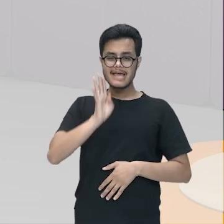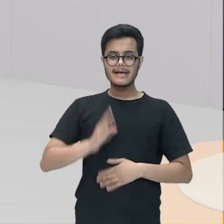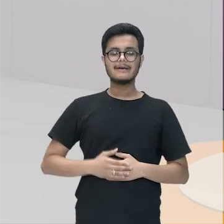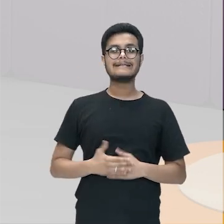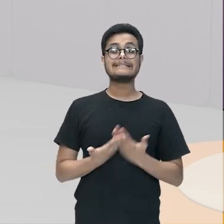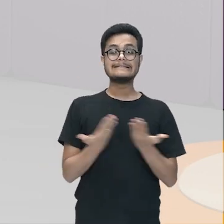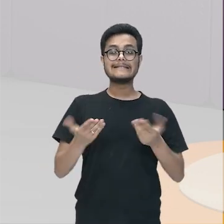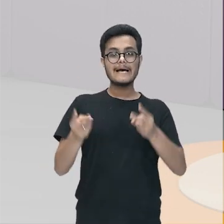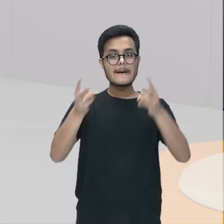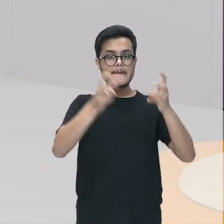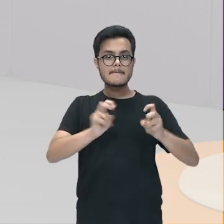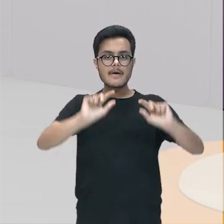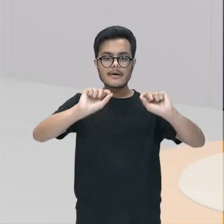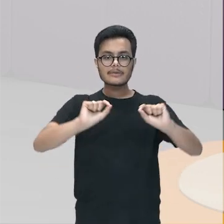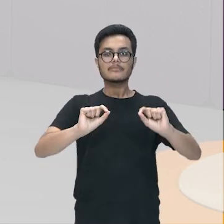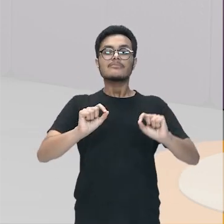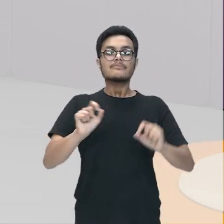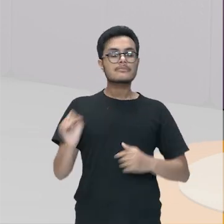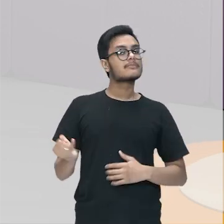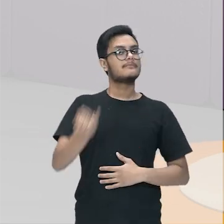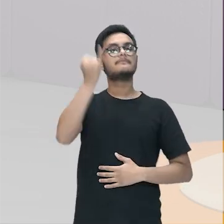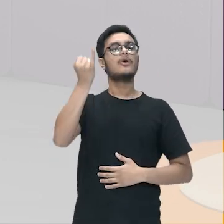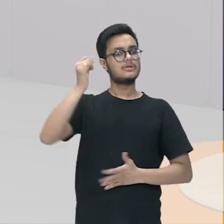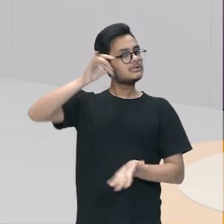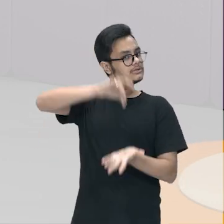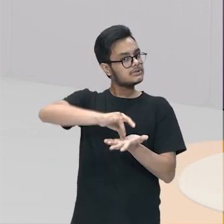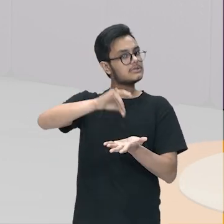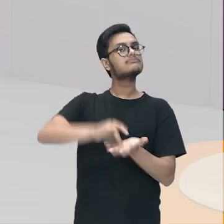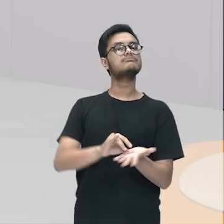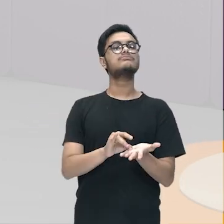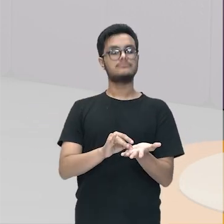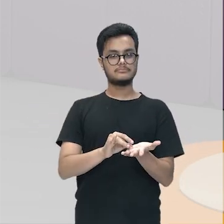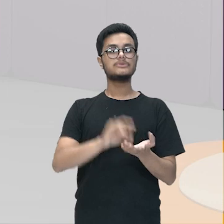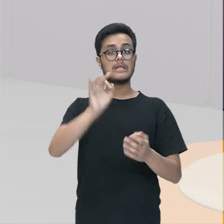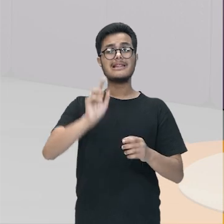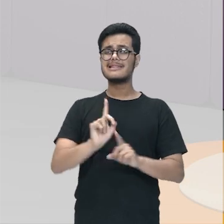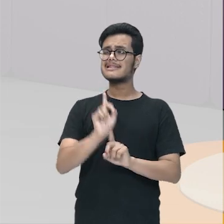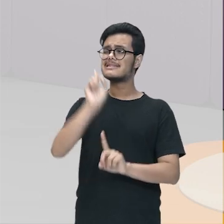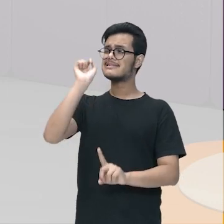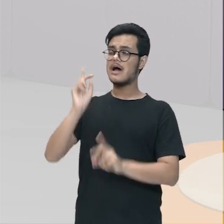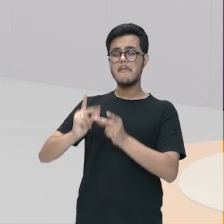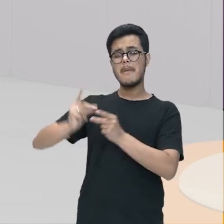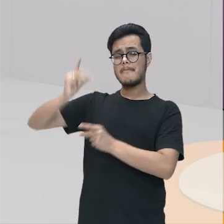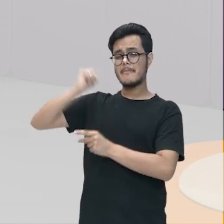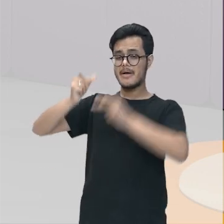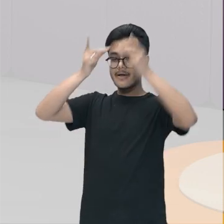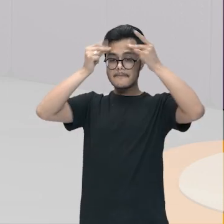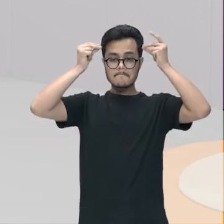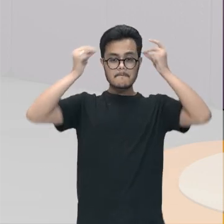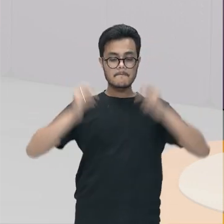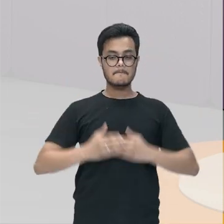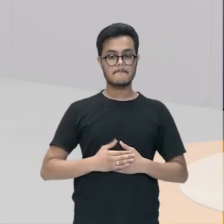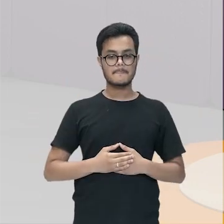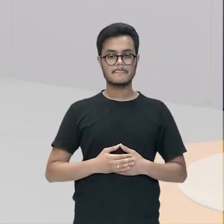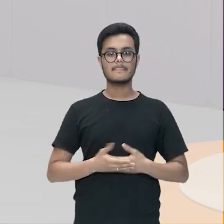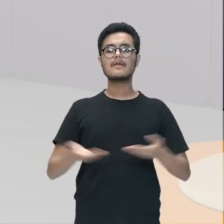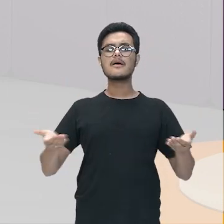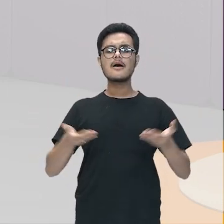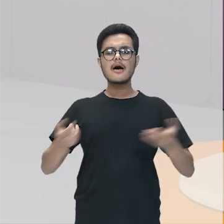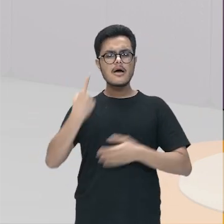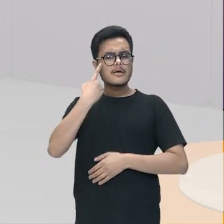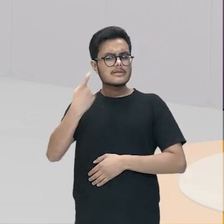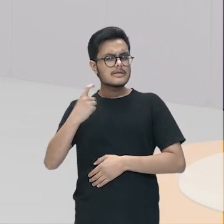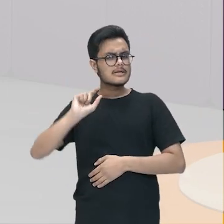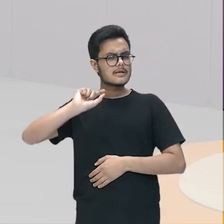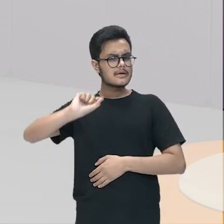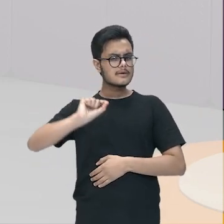mesmo? Então, observa. Isso também é uma influência que vem lá da Grécia Antiga para cá. Acompanha comigo agora